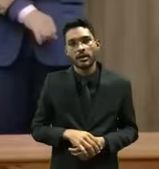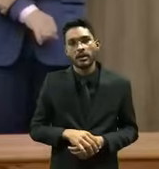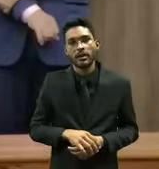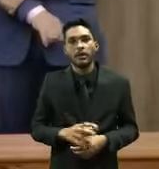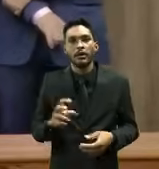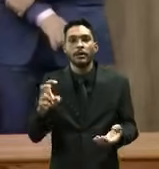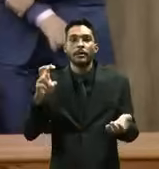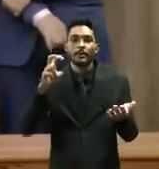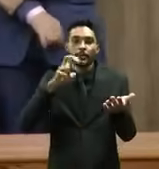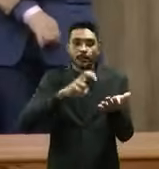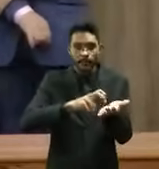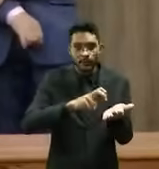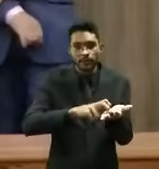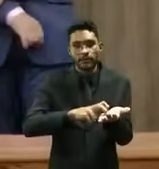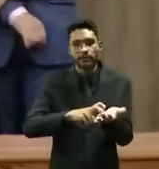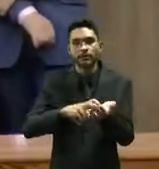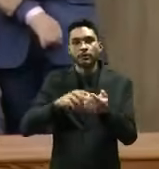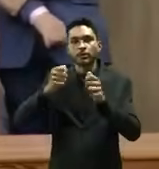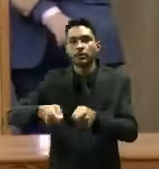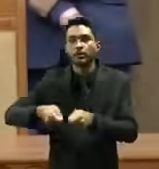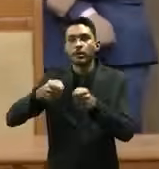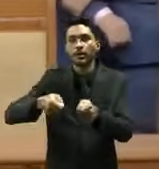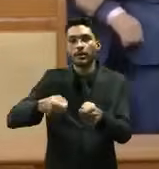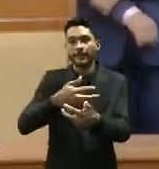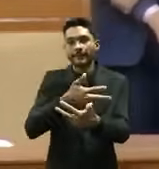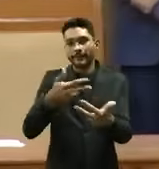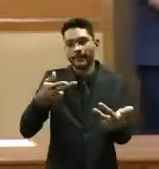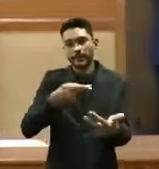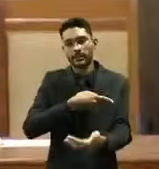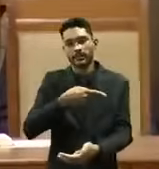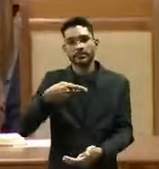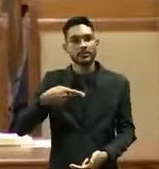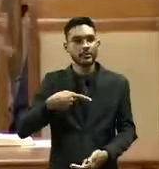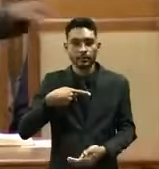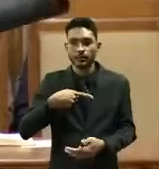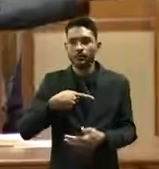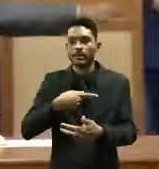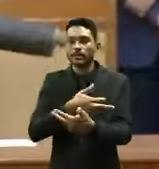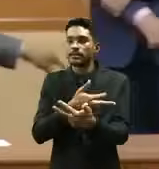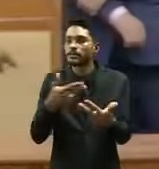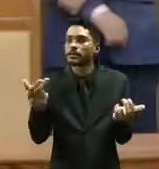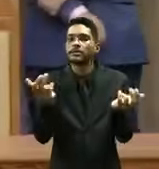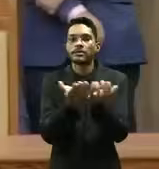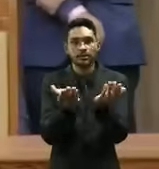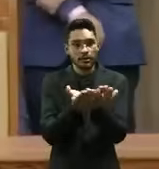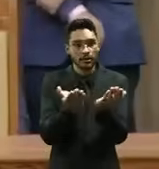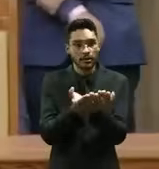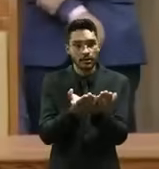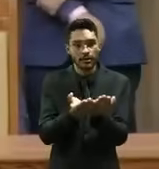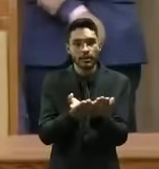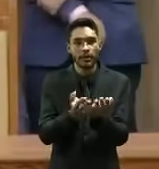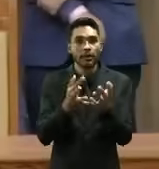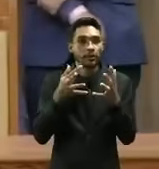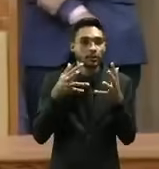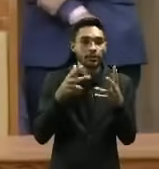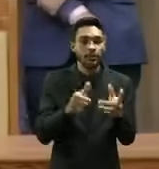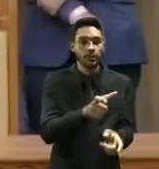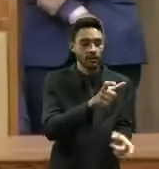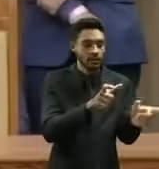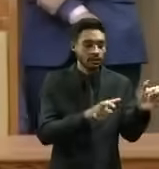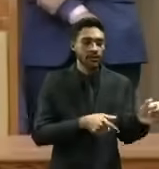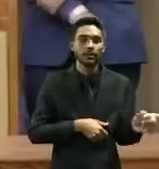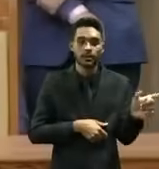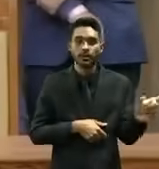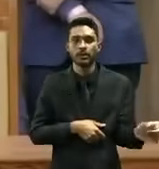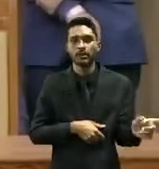Crente e também um pastor Pentecostal tudo que ele tinha profetizado aconteceu naquele dia eu quero